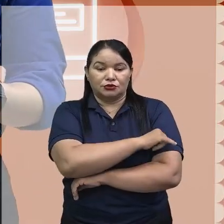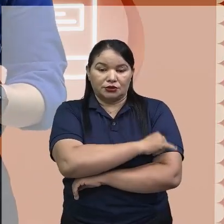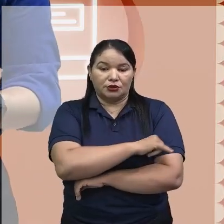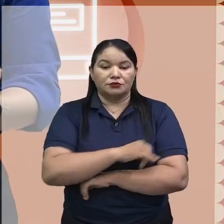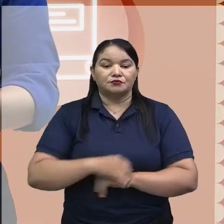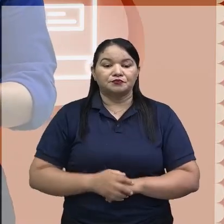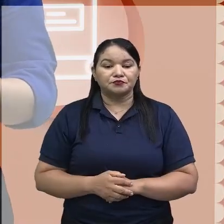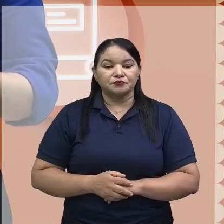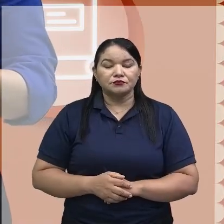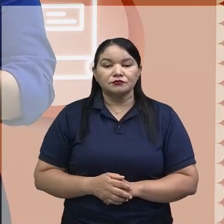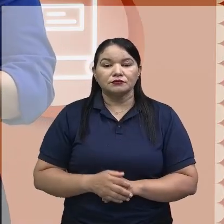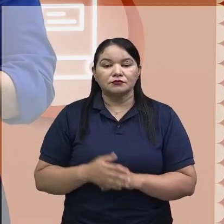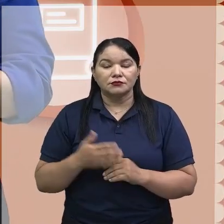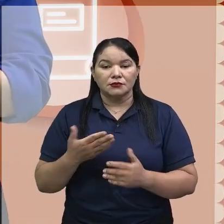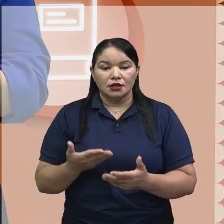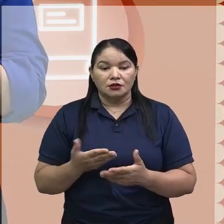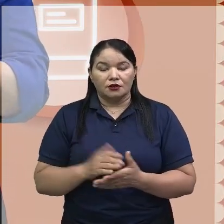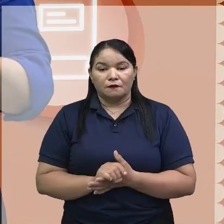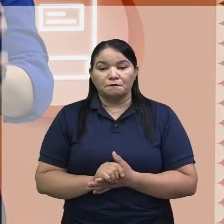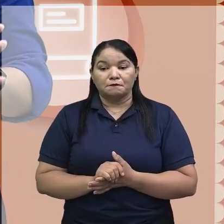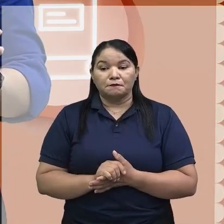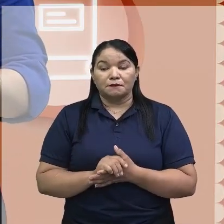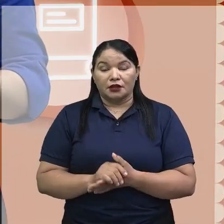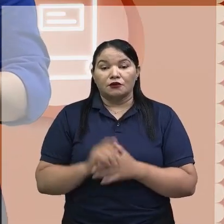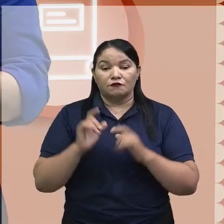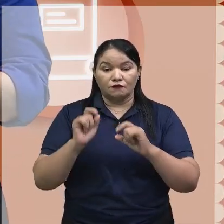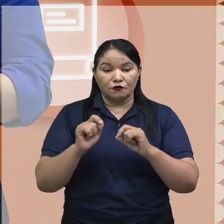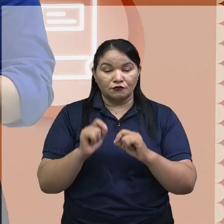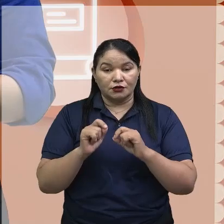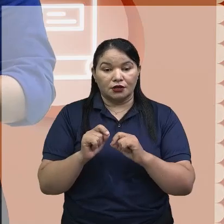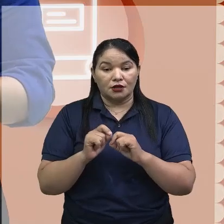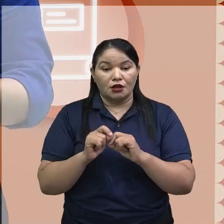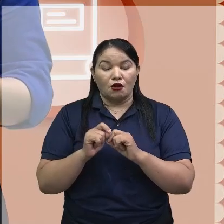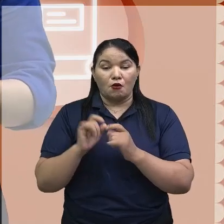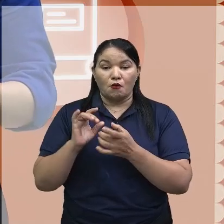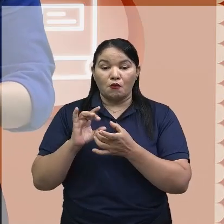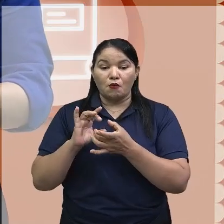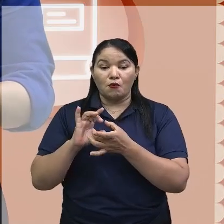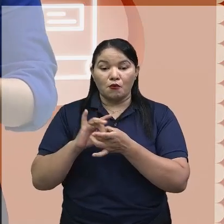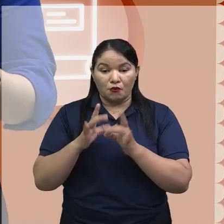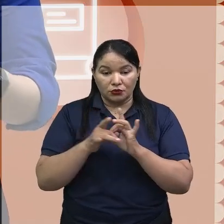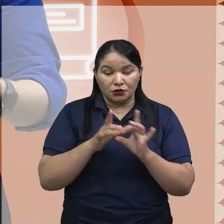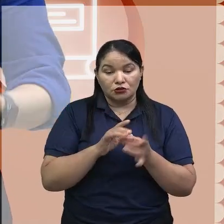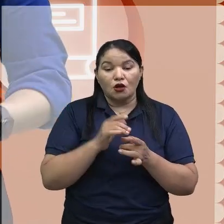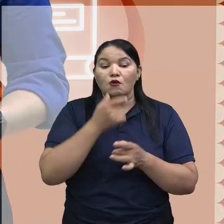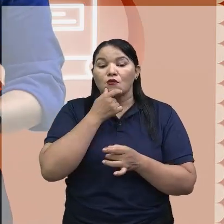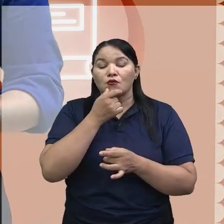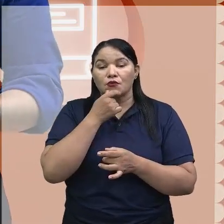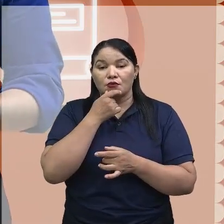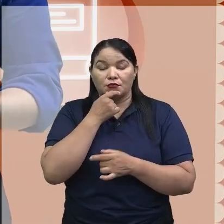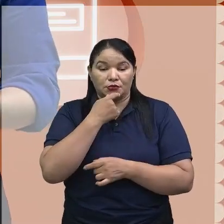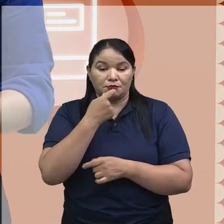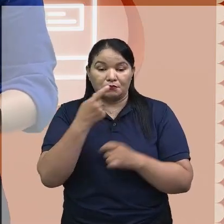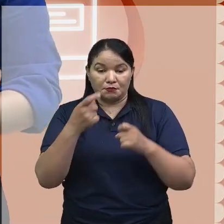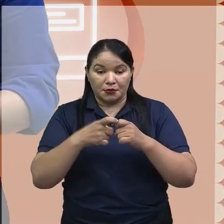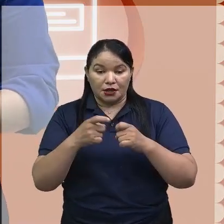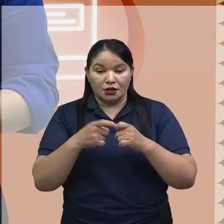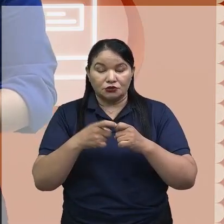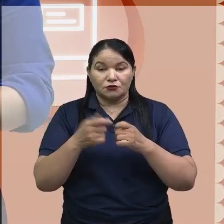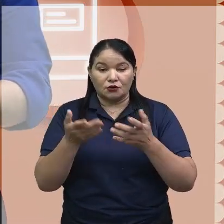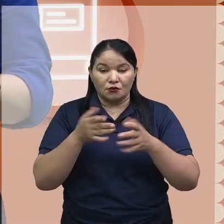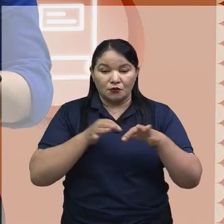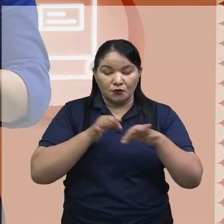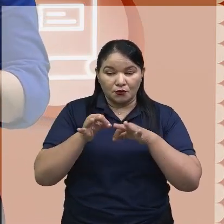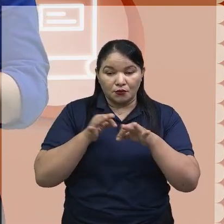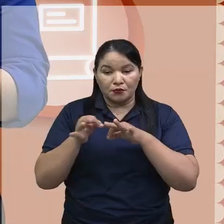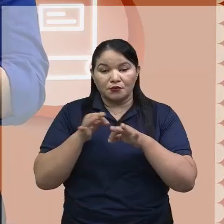solução encontrada nesse contexto, né? Oswaldo Cruz, que era um médico que vai liderar esse processo de